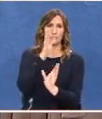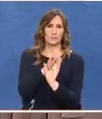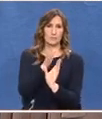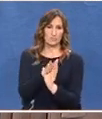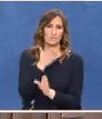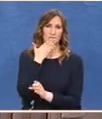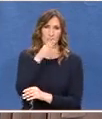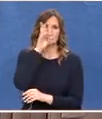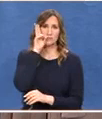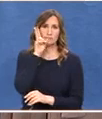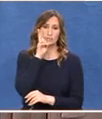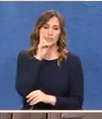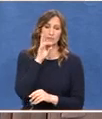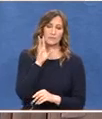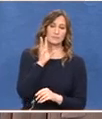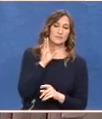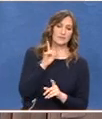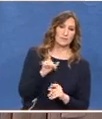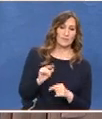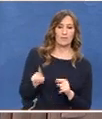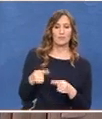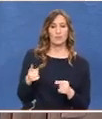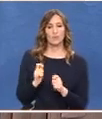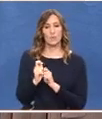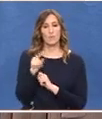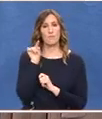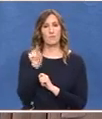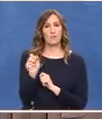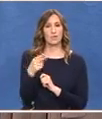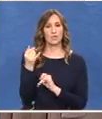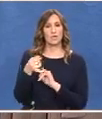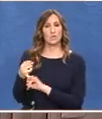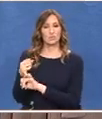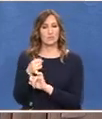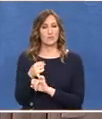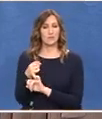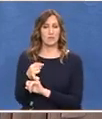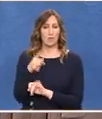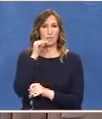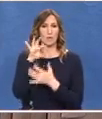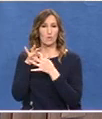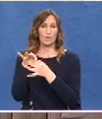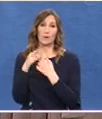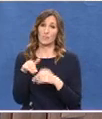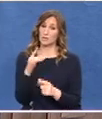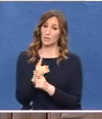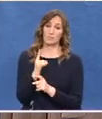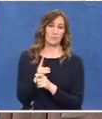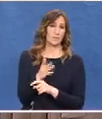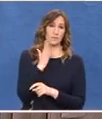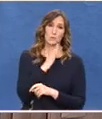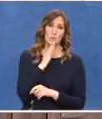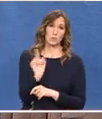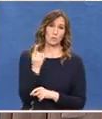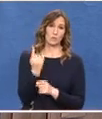filhos, terá ainda posteriormente pago 1.000 euros a uma associação onde Pedro Stress colabora, mas mesmo assim não foi o